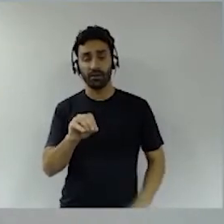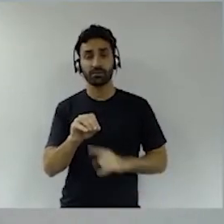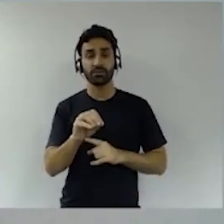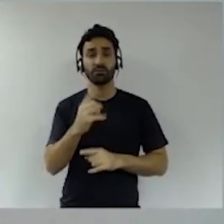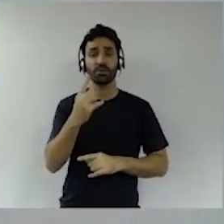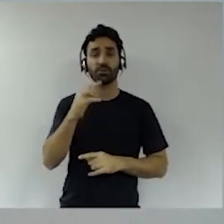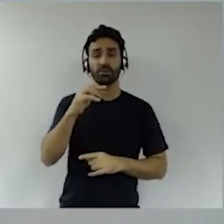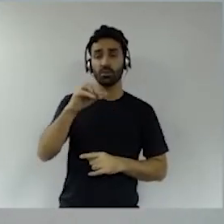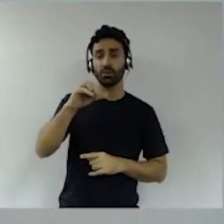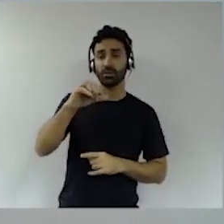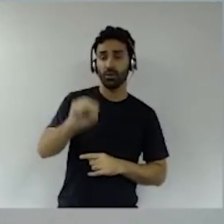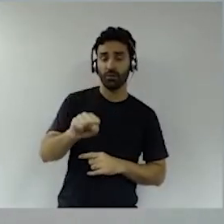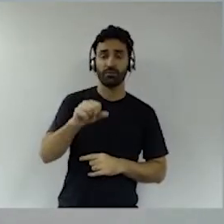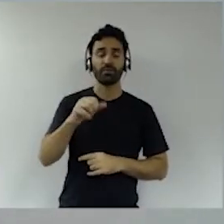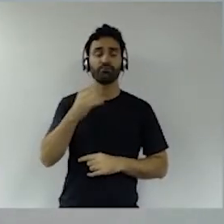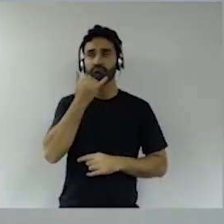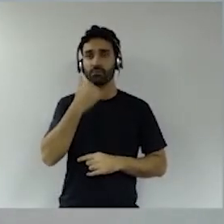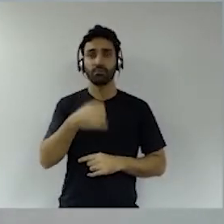1789,